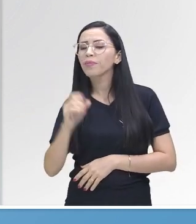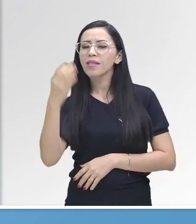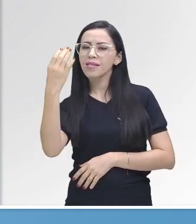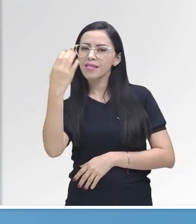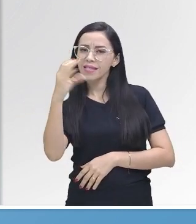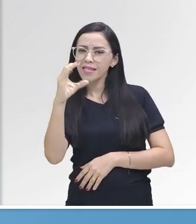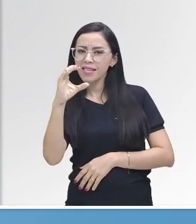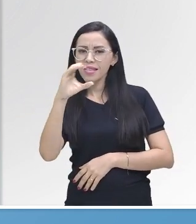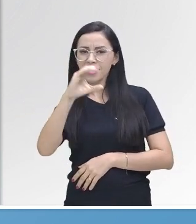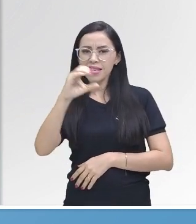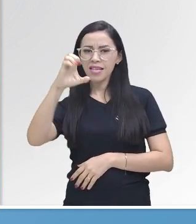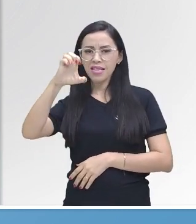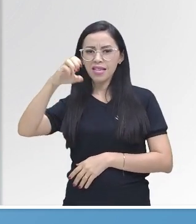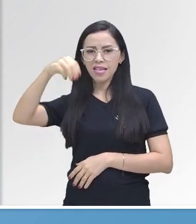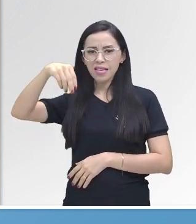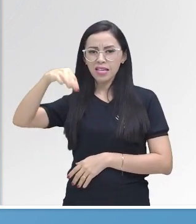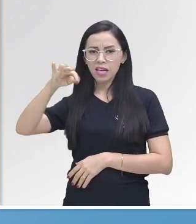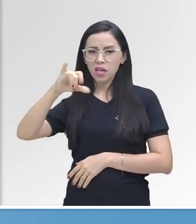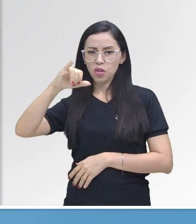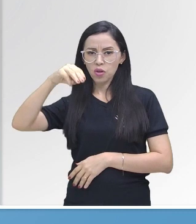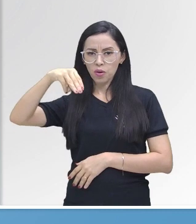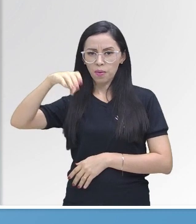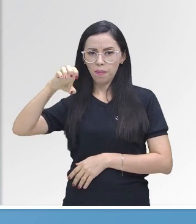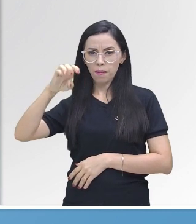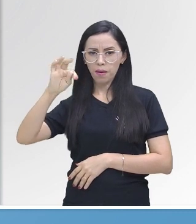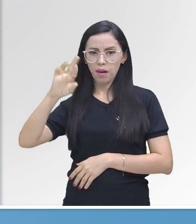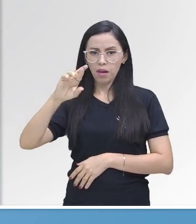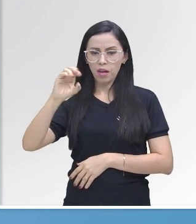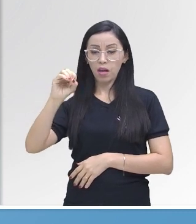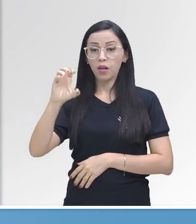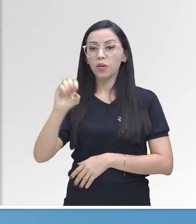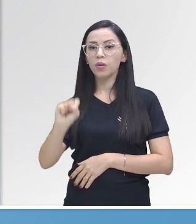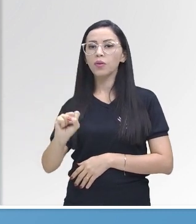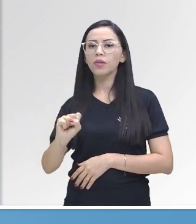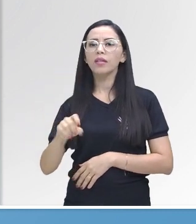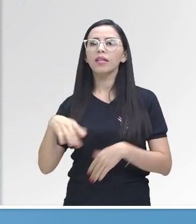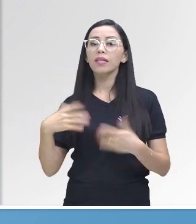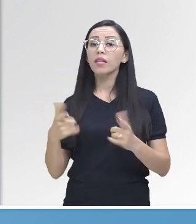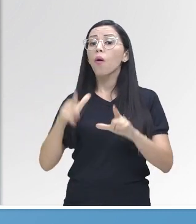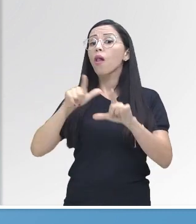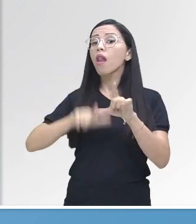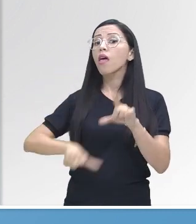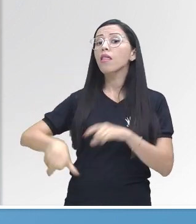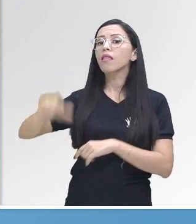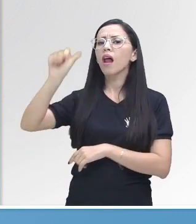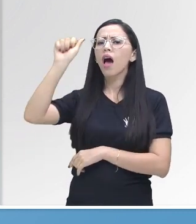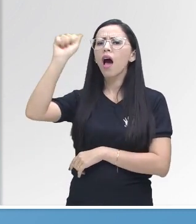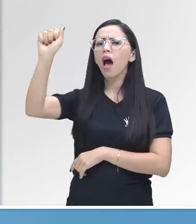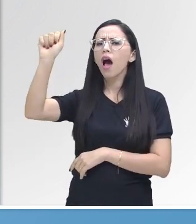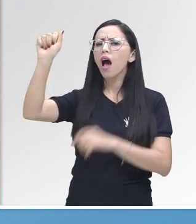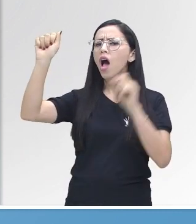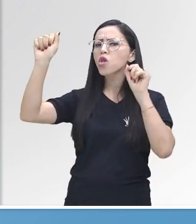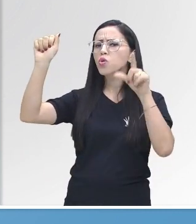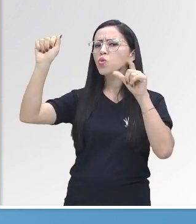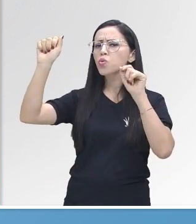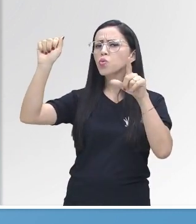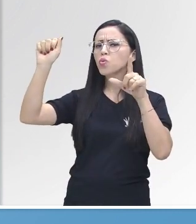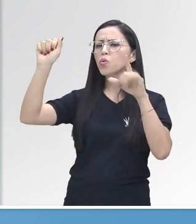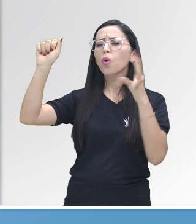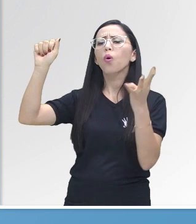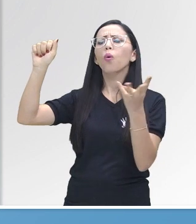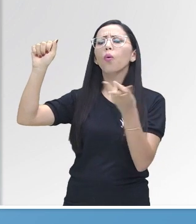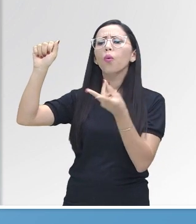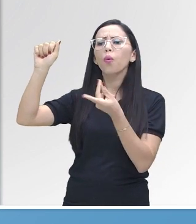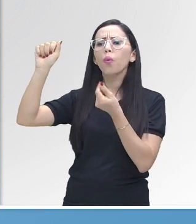aqui está em centímetros. Então, na letra A, vimos o lápis que ele mede quanto?